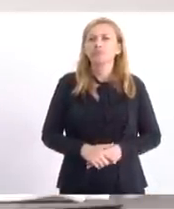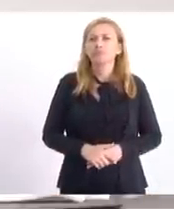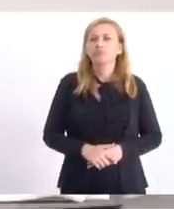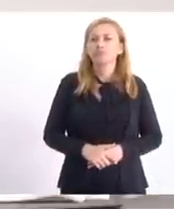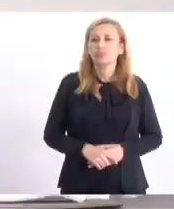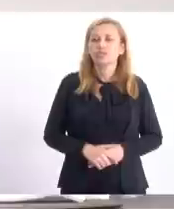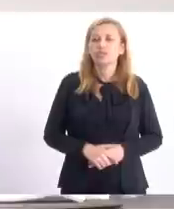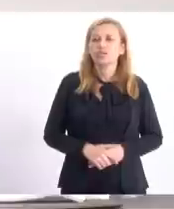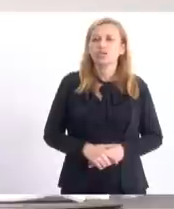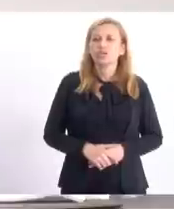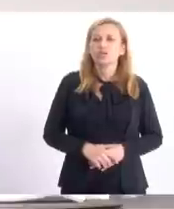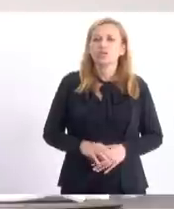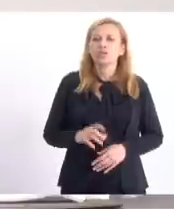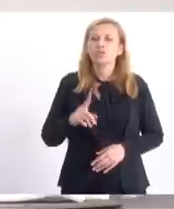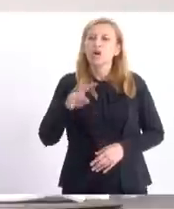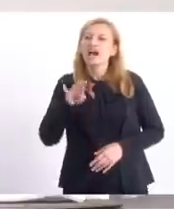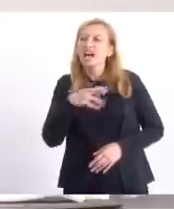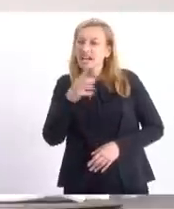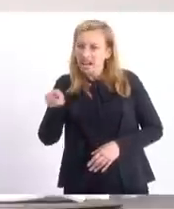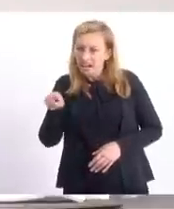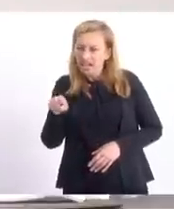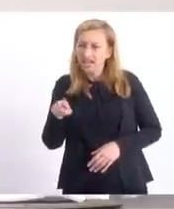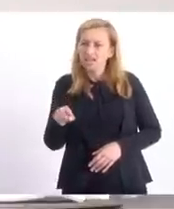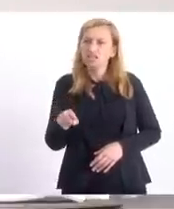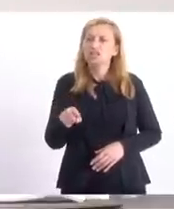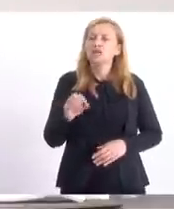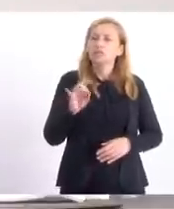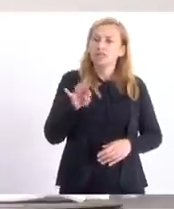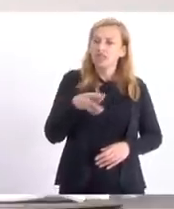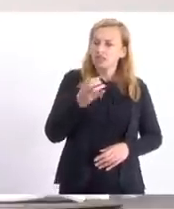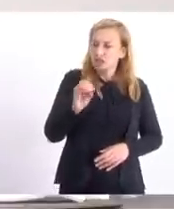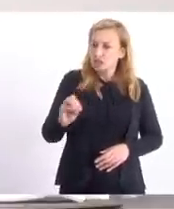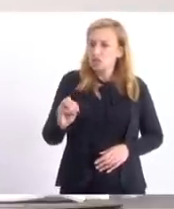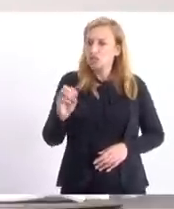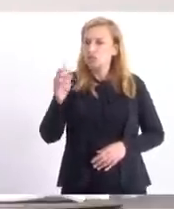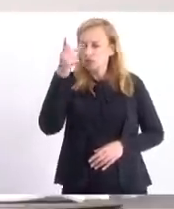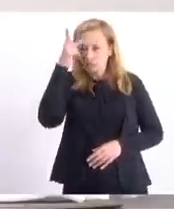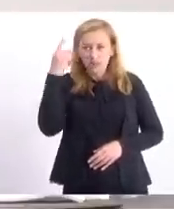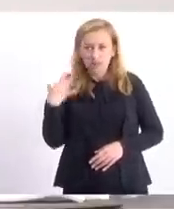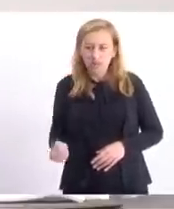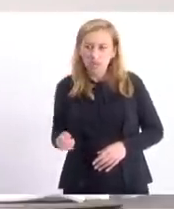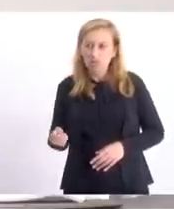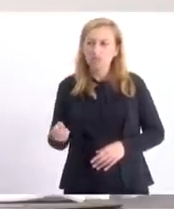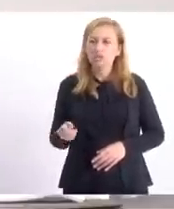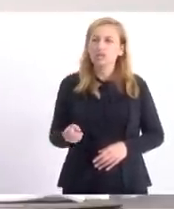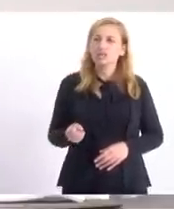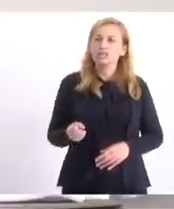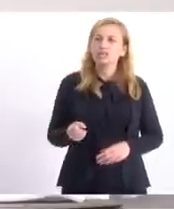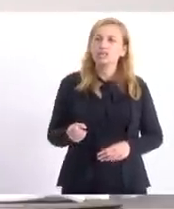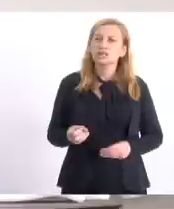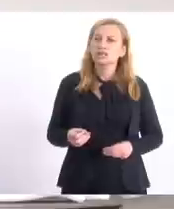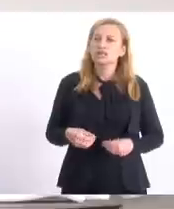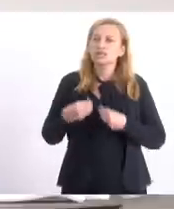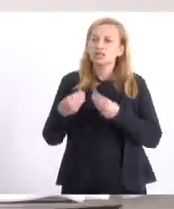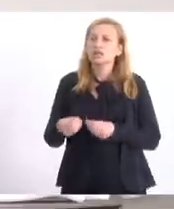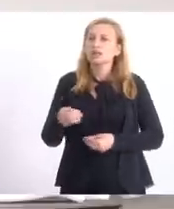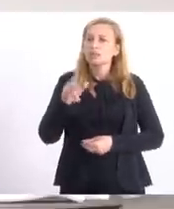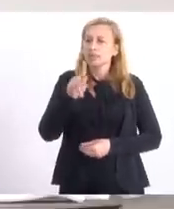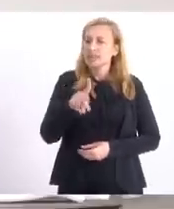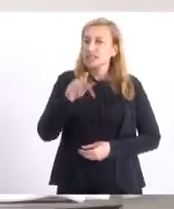Com a consolidação da GRAM, com os benefícios dos pensionistas... garantindo o